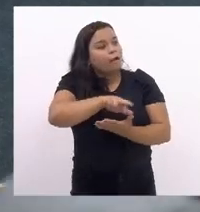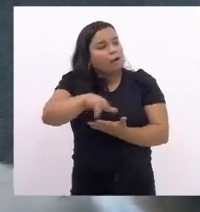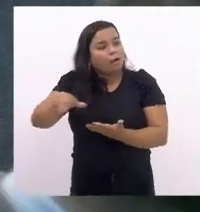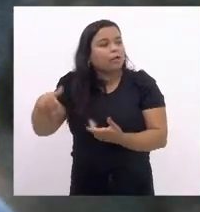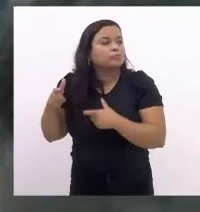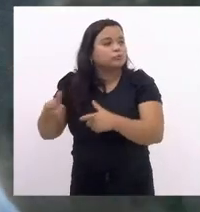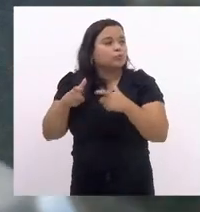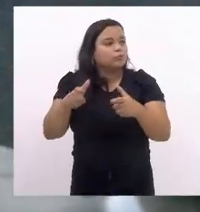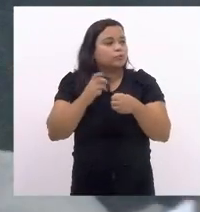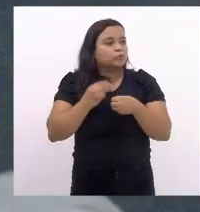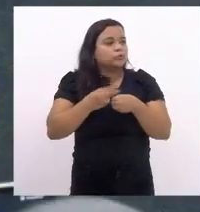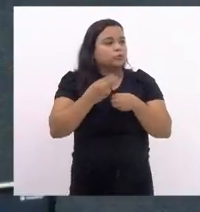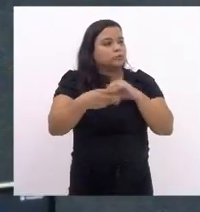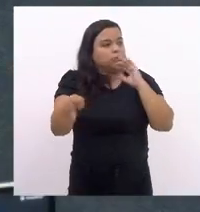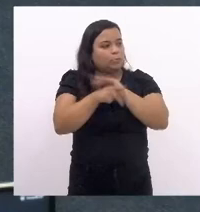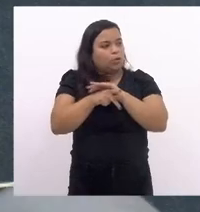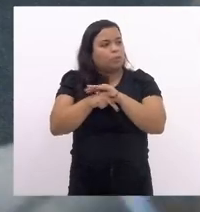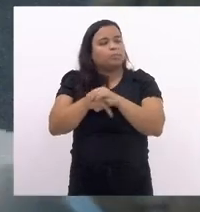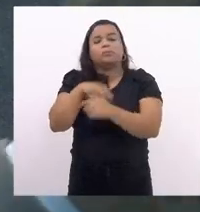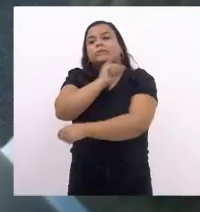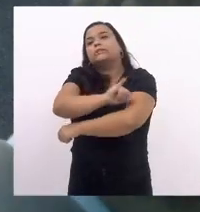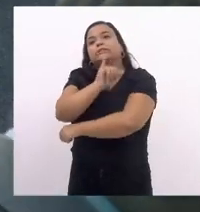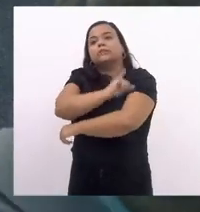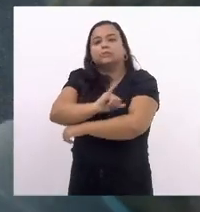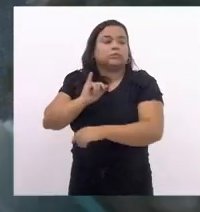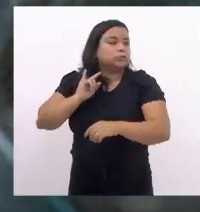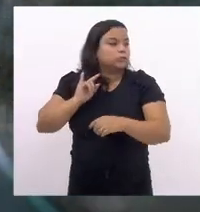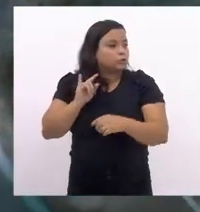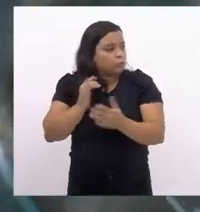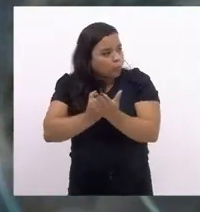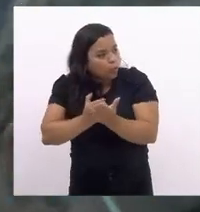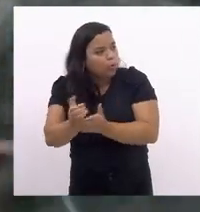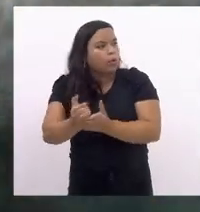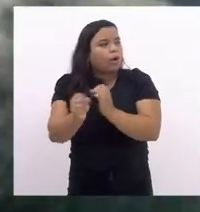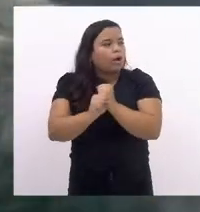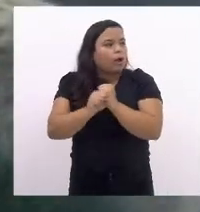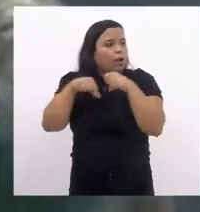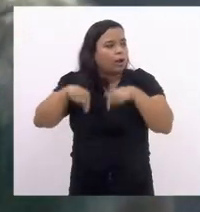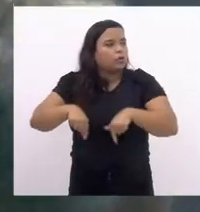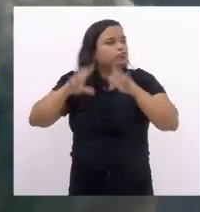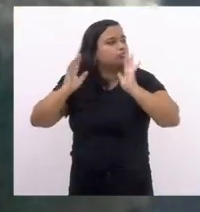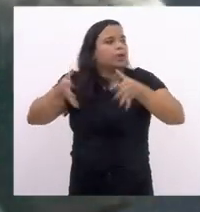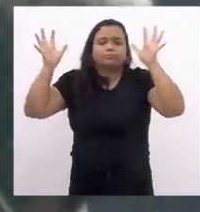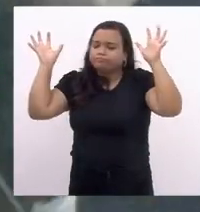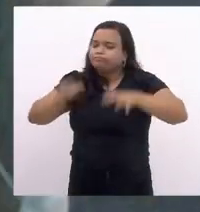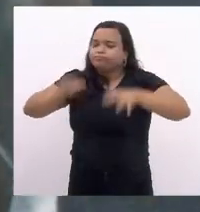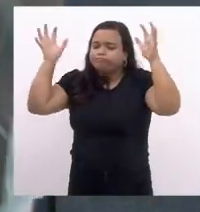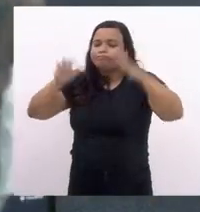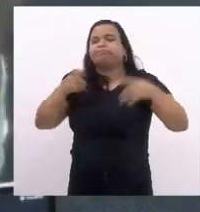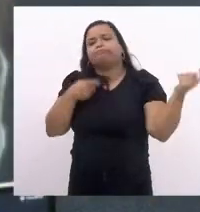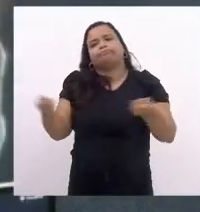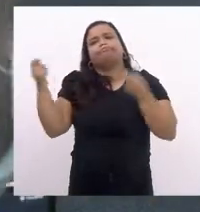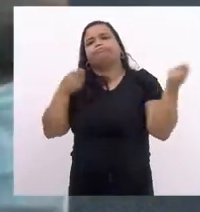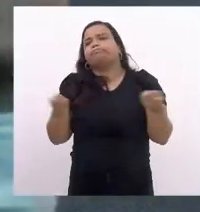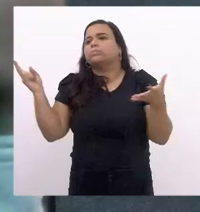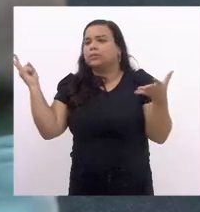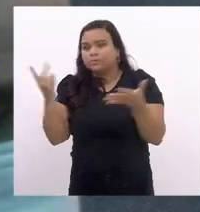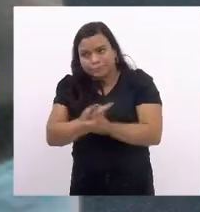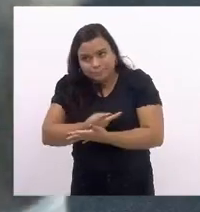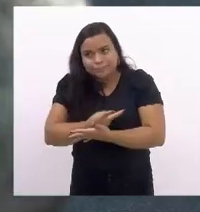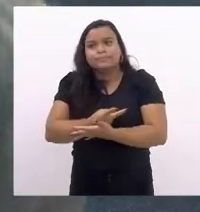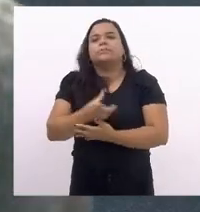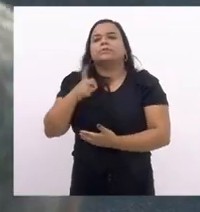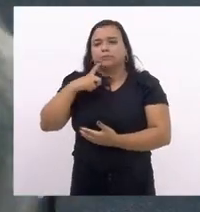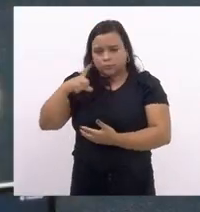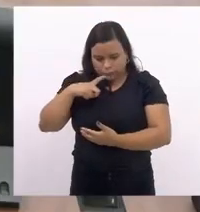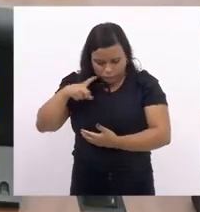Rio de Janeiro, Jair. Desde o início do ano, chuvas recorrentes afetaram, sobretudo,